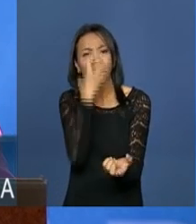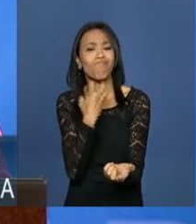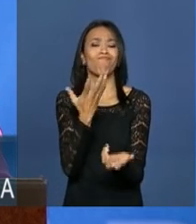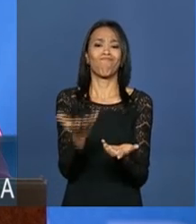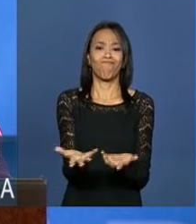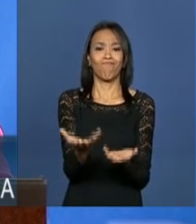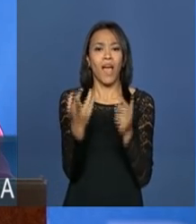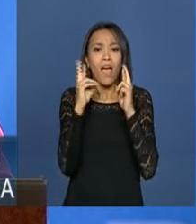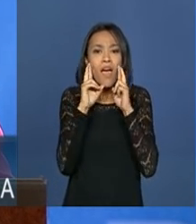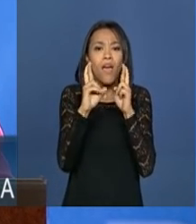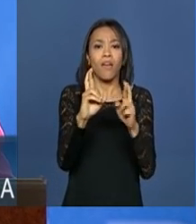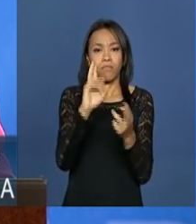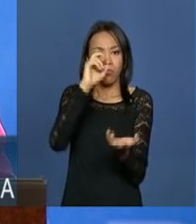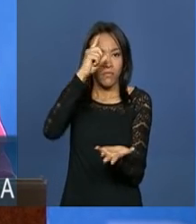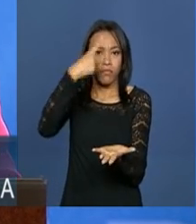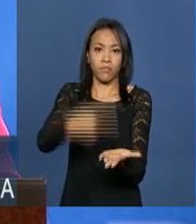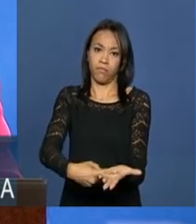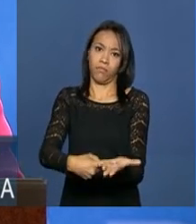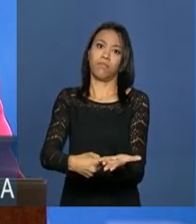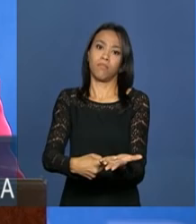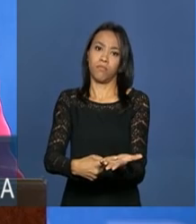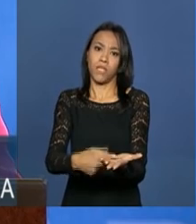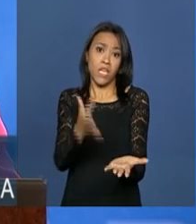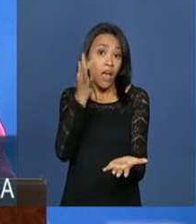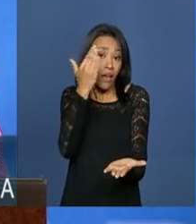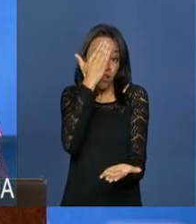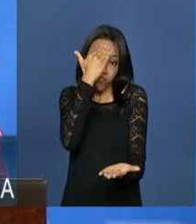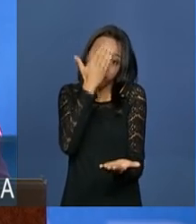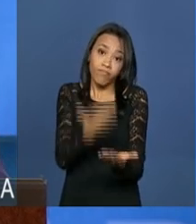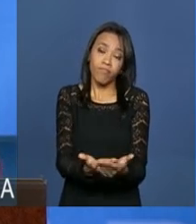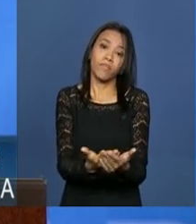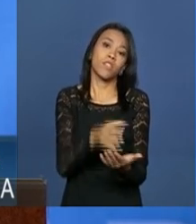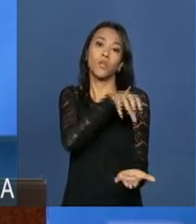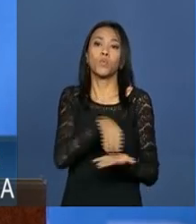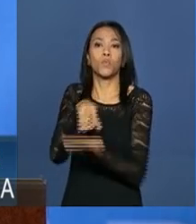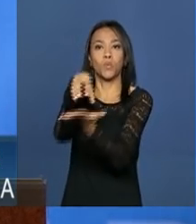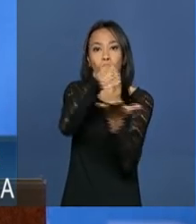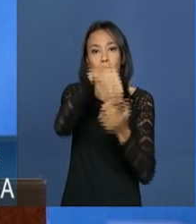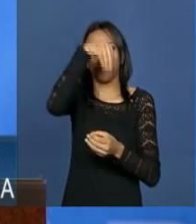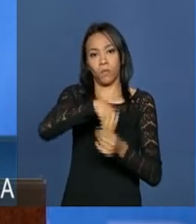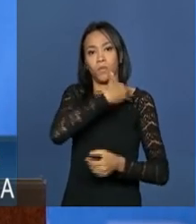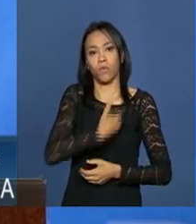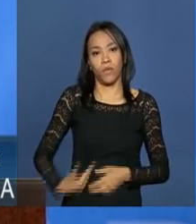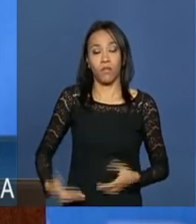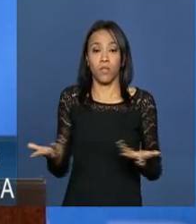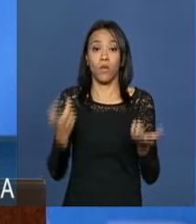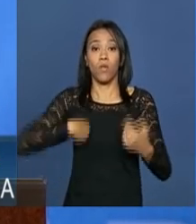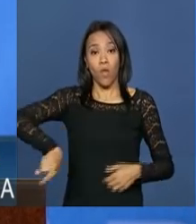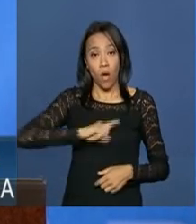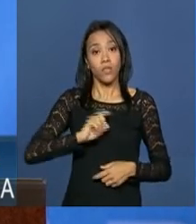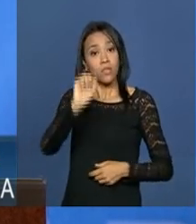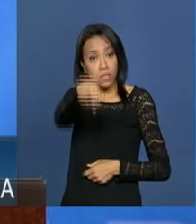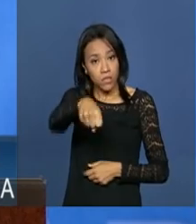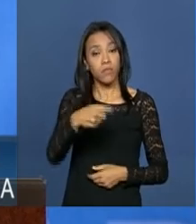seriedade, responsabilidade e fé nas instituições. Nós precisamos